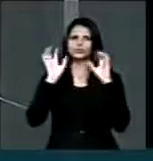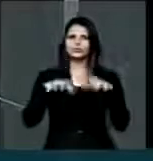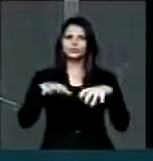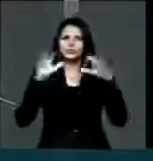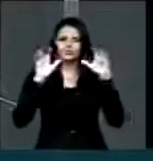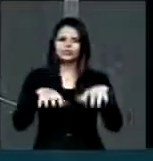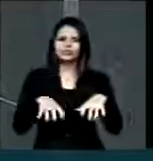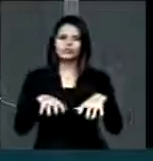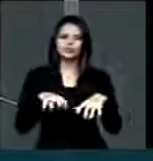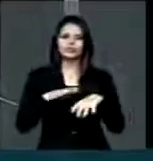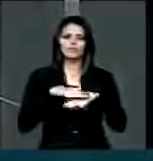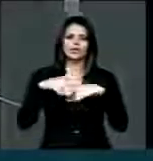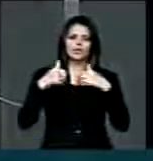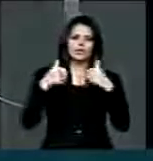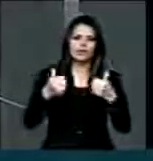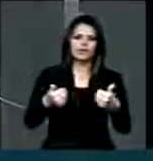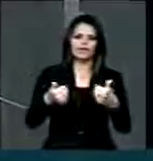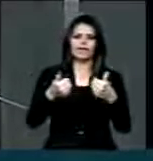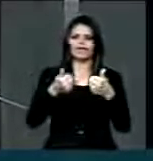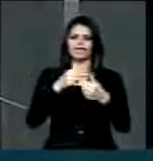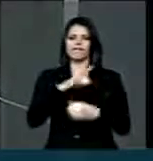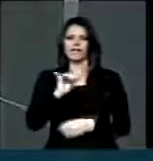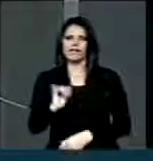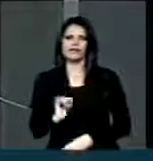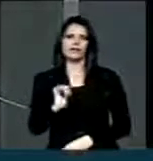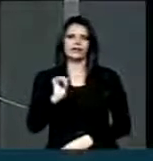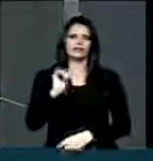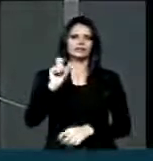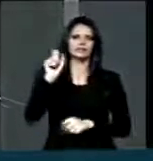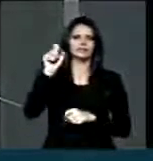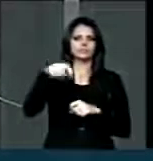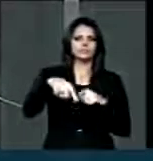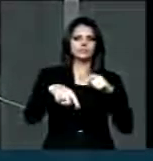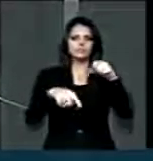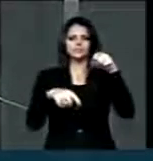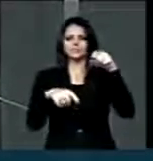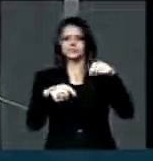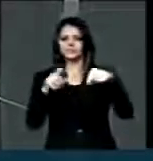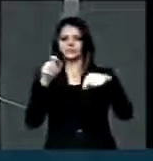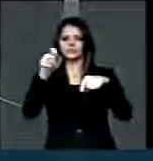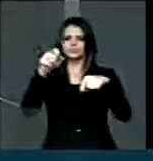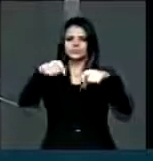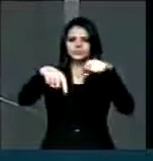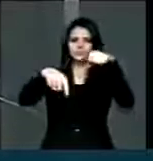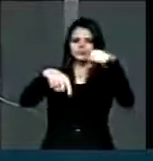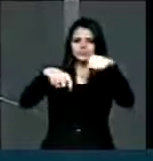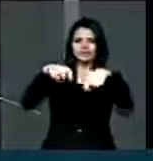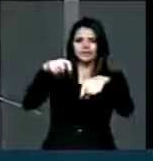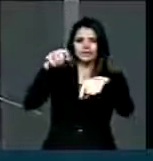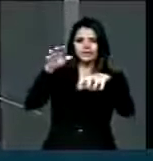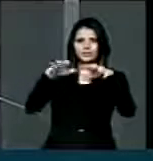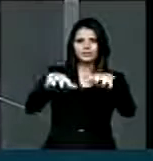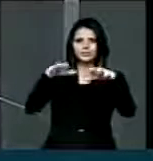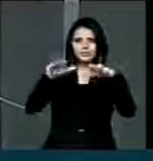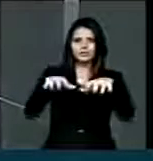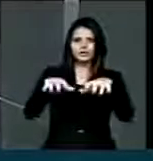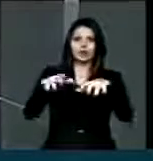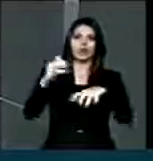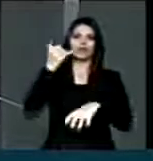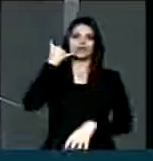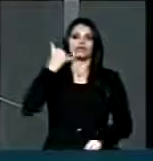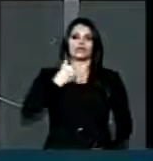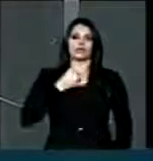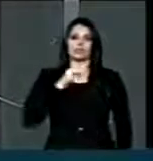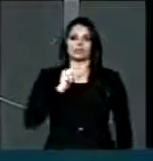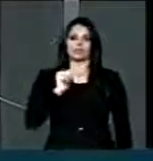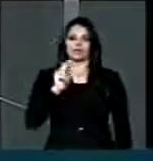vão melhorar as coisas. Algumas chuvas já caíram em algumas regiões. Ligou para mim de Parnamirim